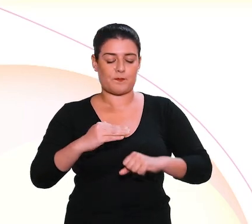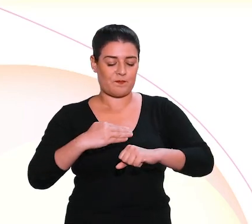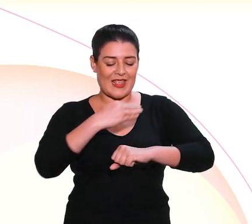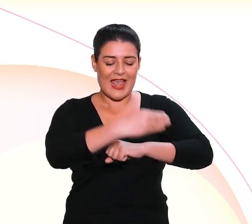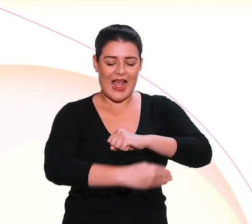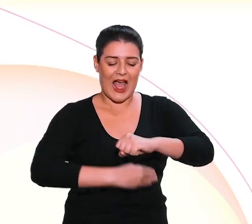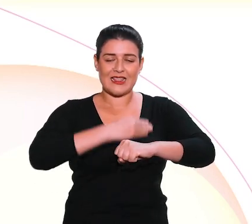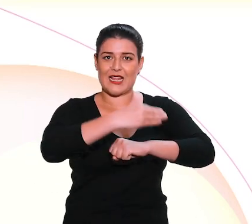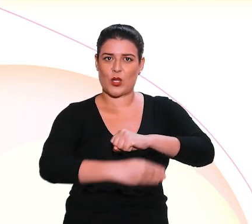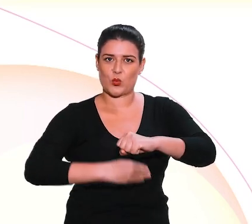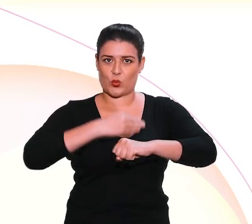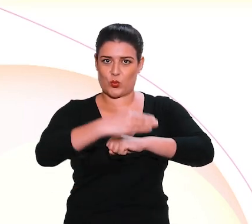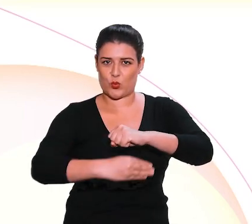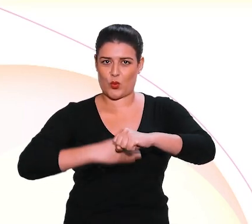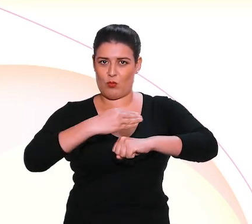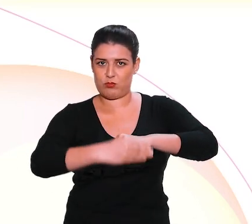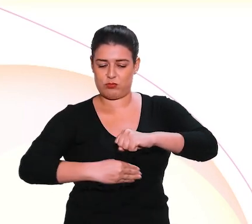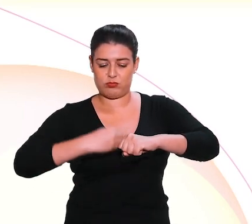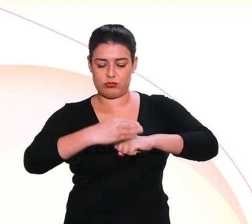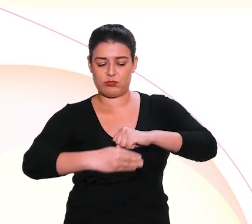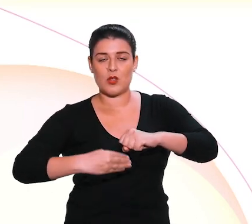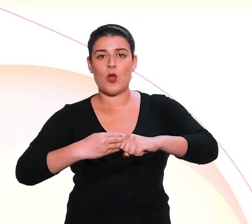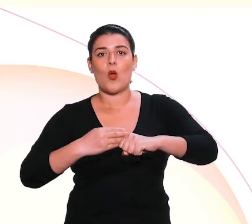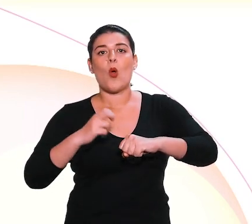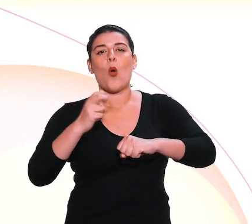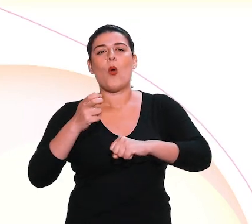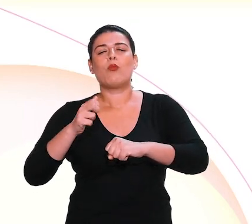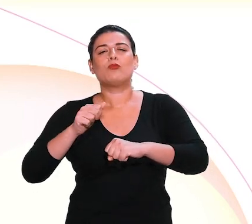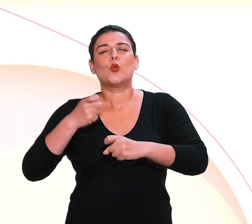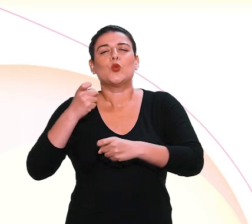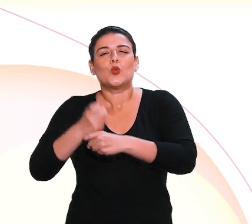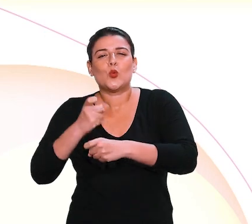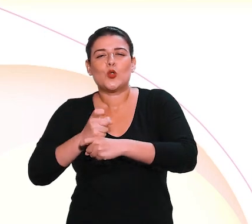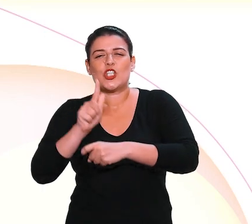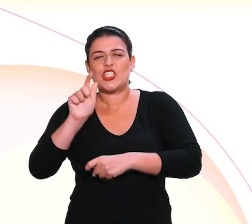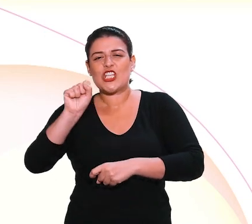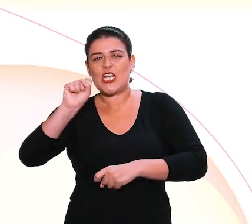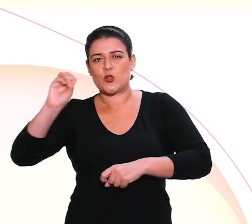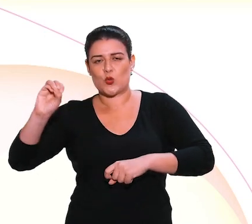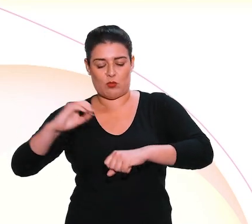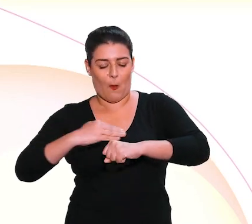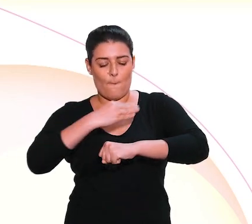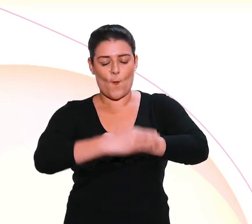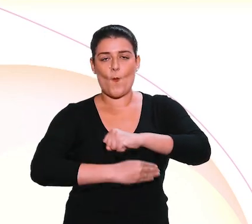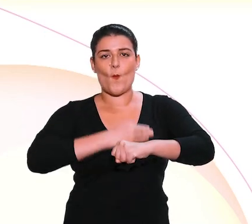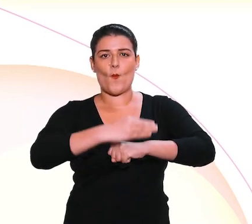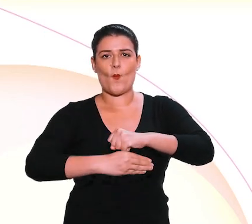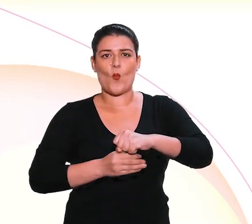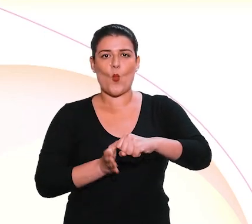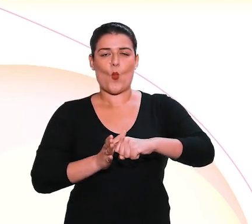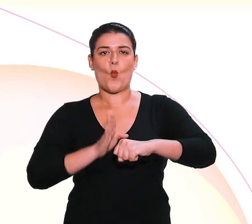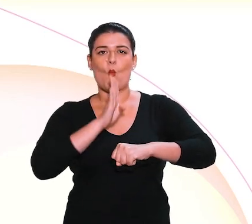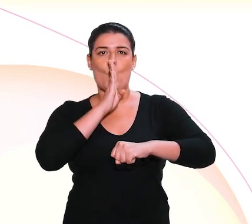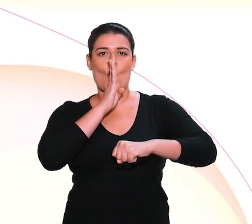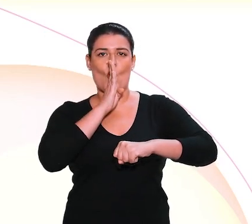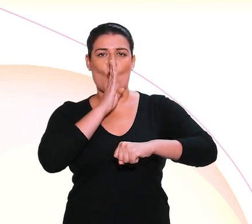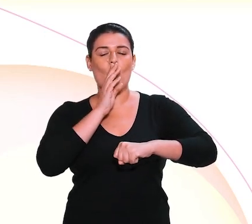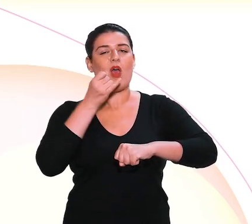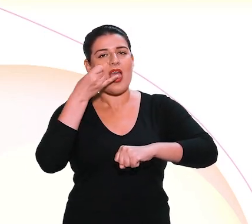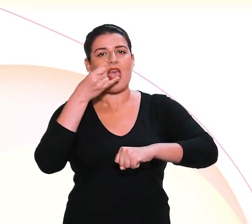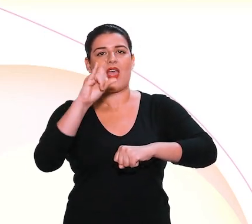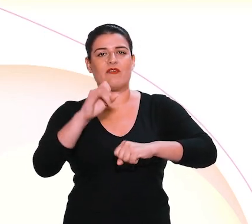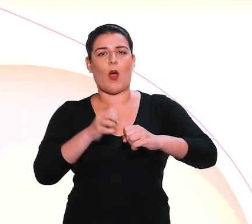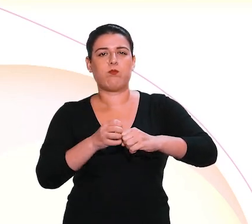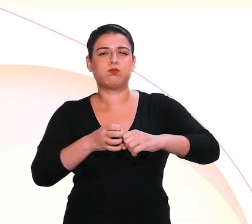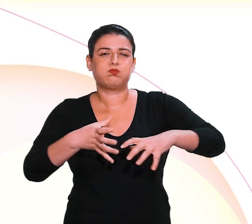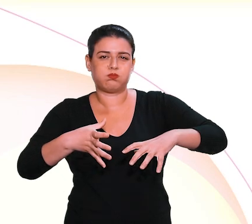atadura rígida no local após a cirurgia, ou até mesmo engessar o membro após a cirurgia, pode essa contenção rígida impedir que haja